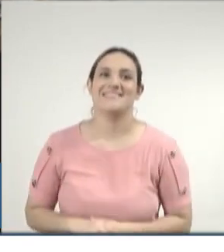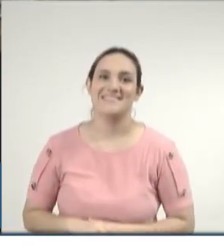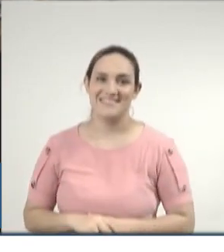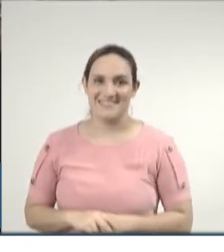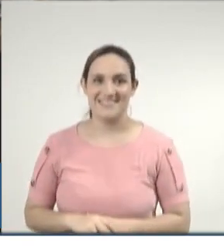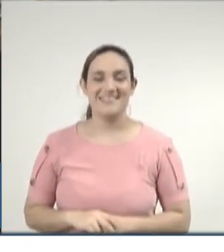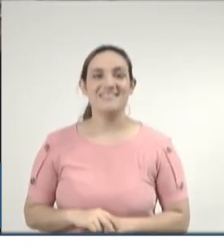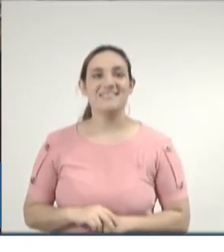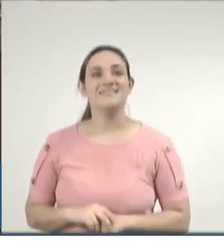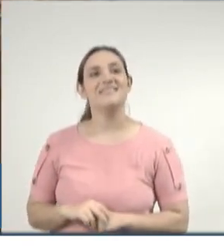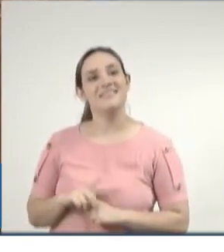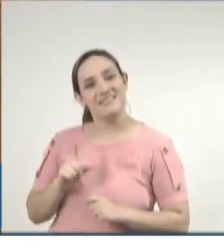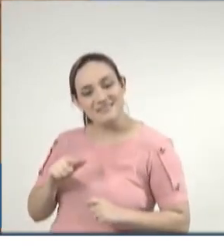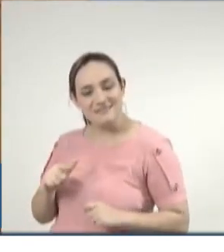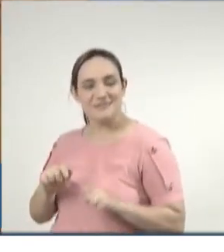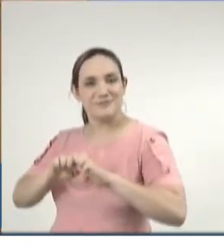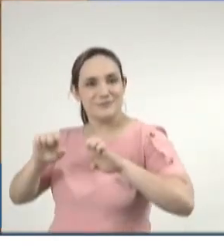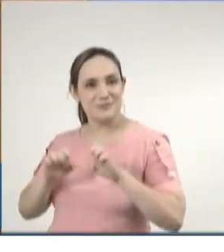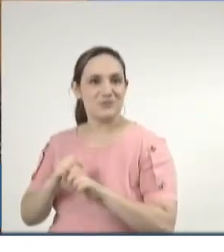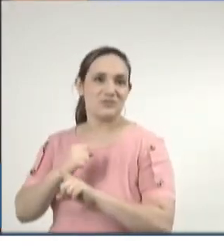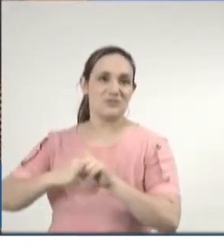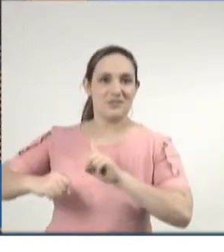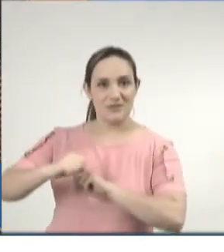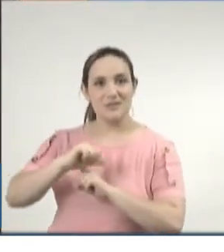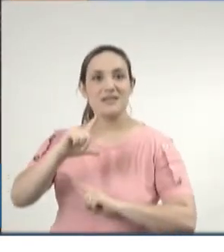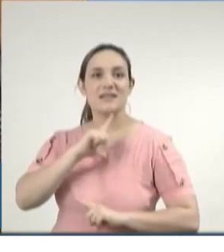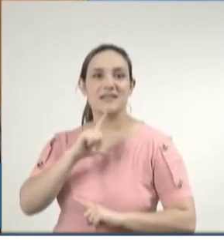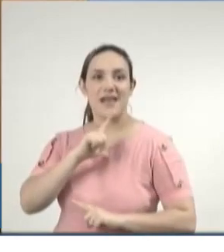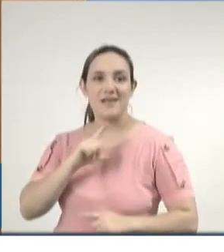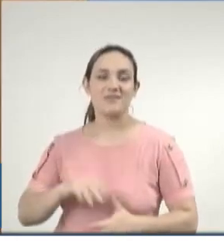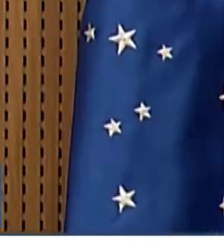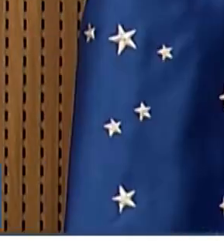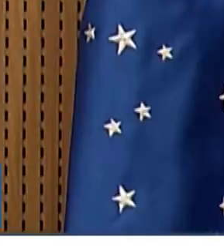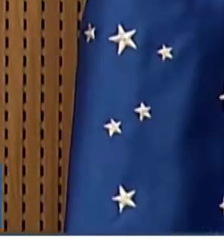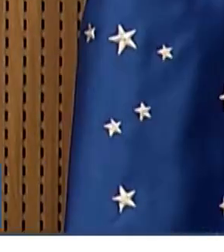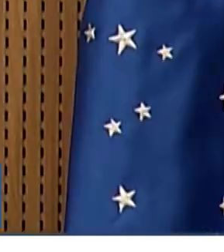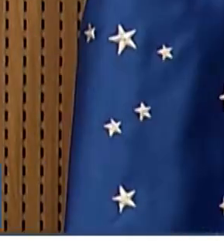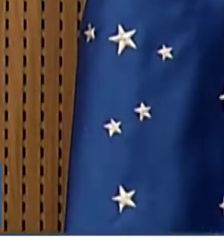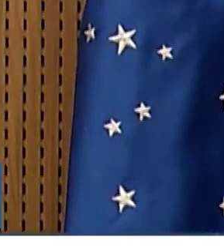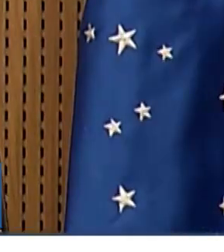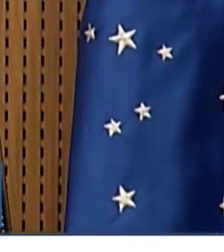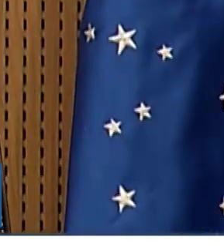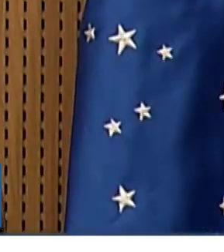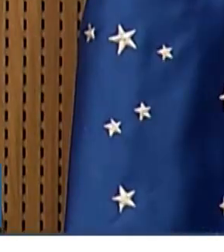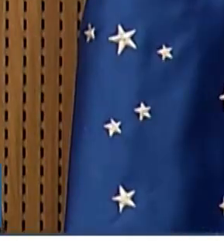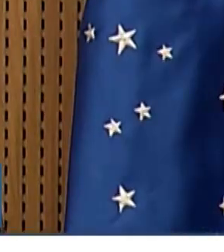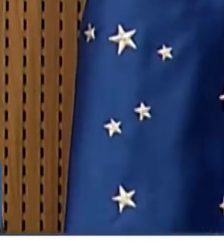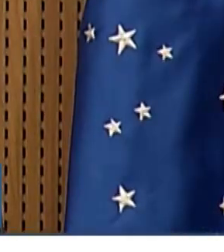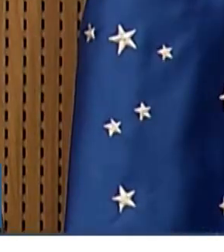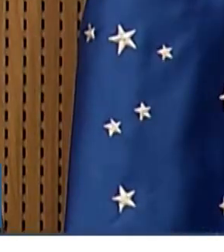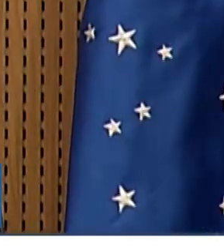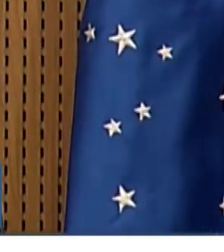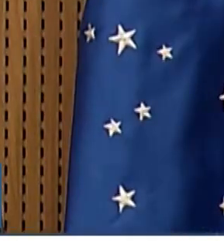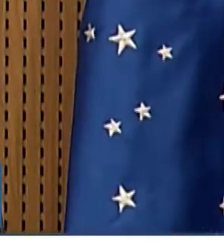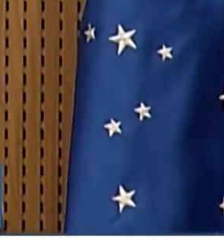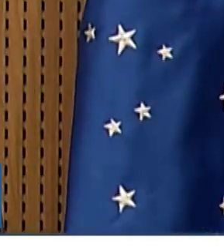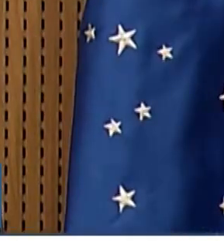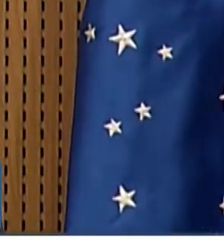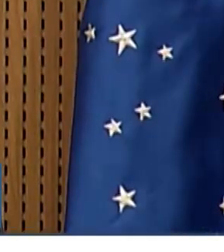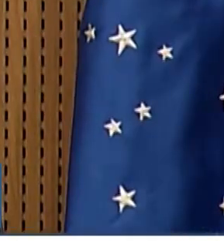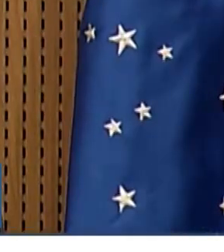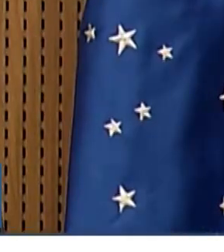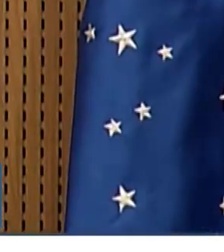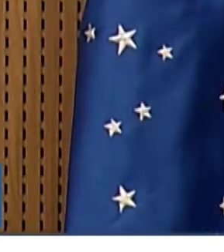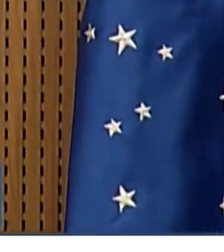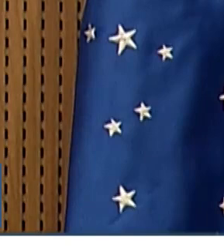Desconstruir toda essa construção social que tem com relação às mulheres, a questão de gênero do nosso Exatamente, país. É